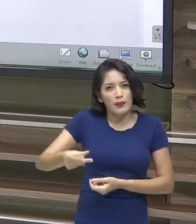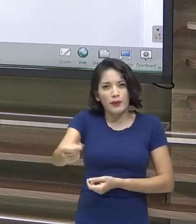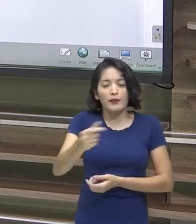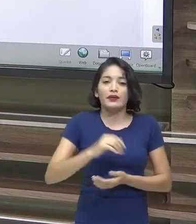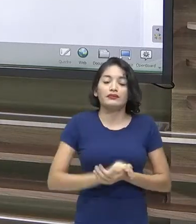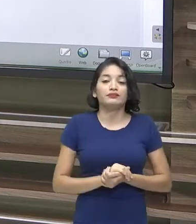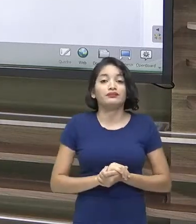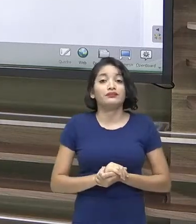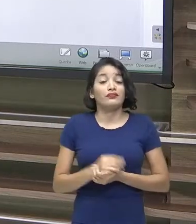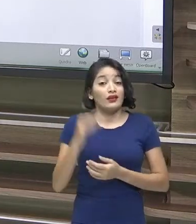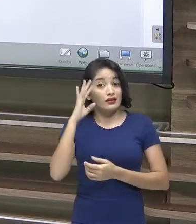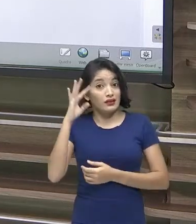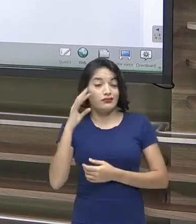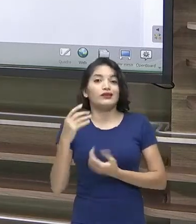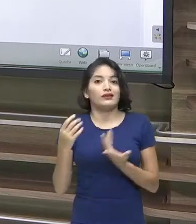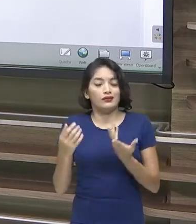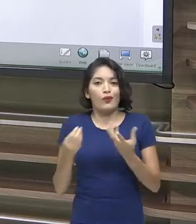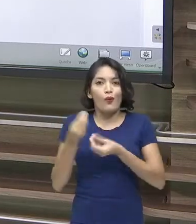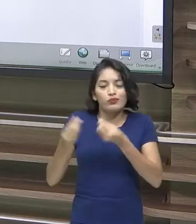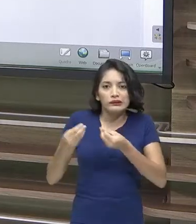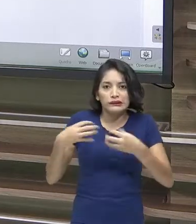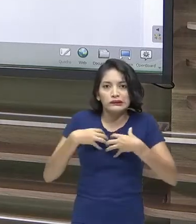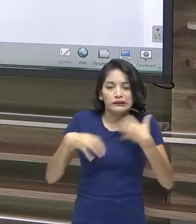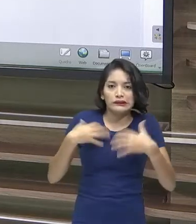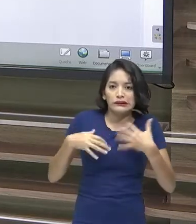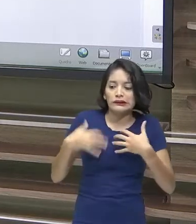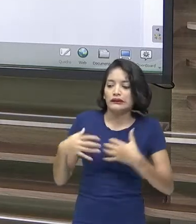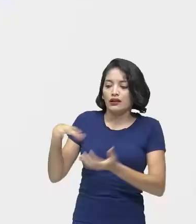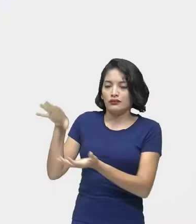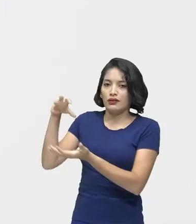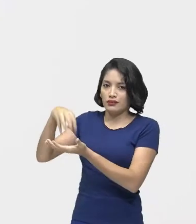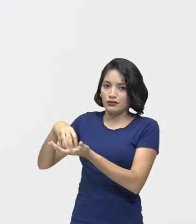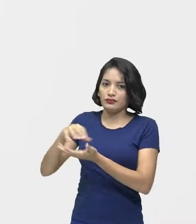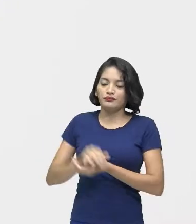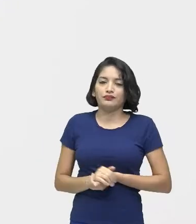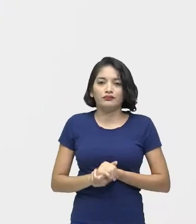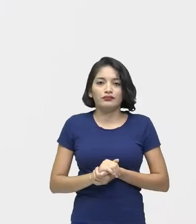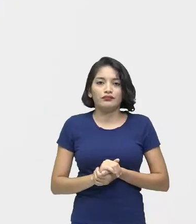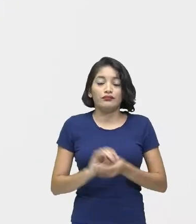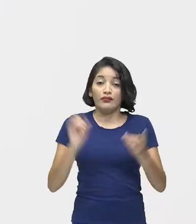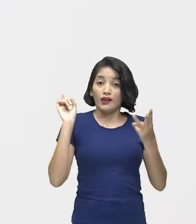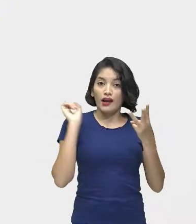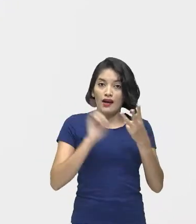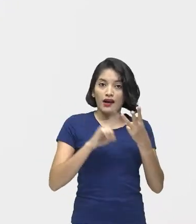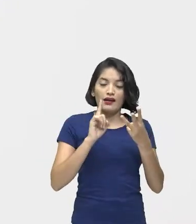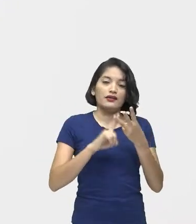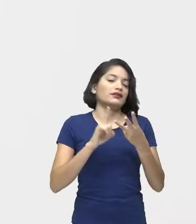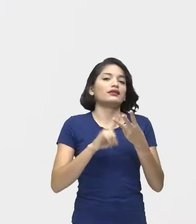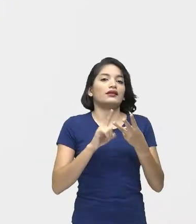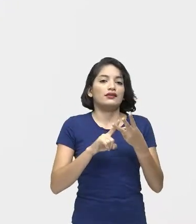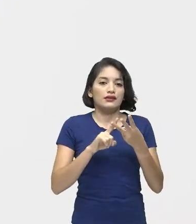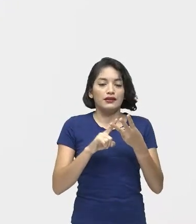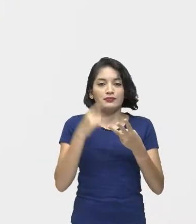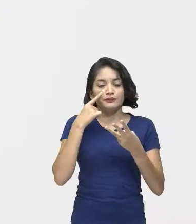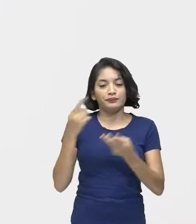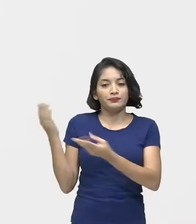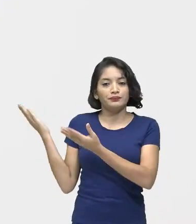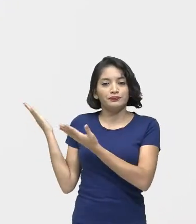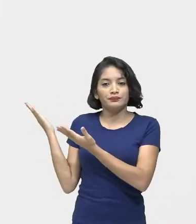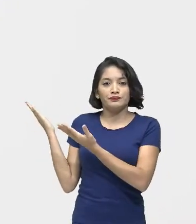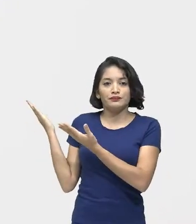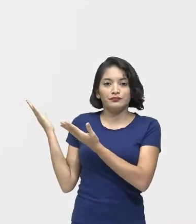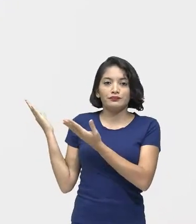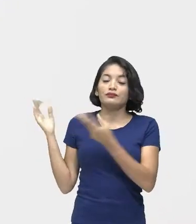foi muito grande sobre os colonos, certo? Vamos continuar então com mais uma lei? Nós vamos ter aí, obrigada gente, a lei